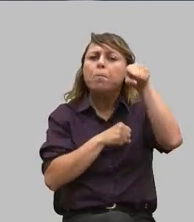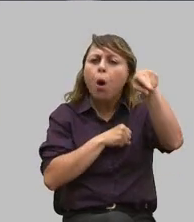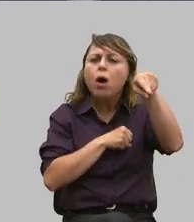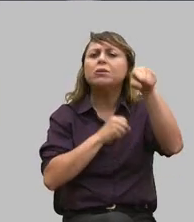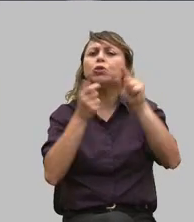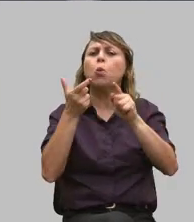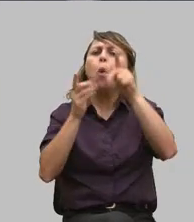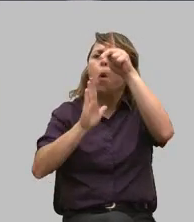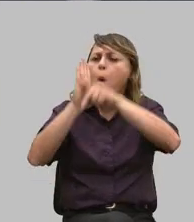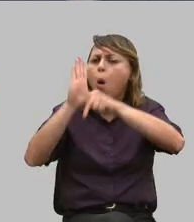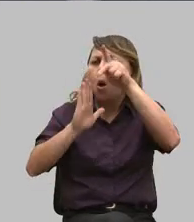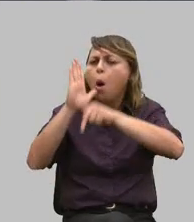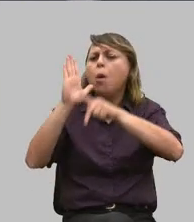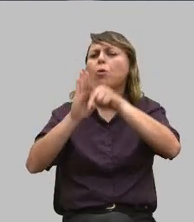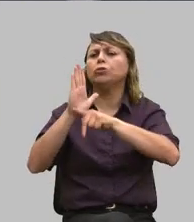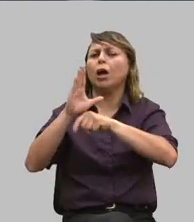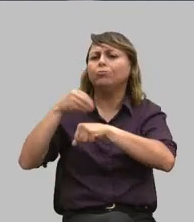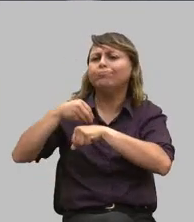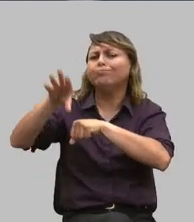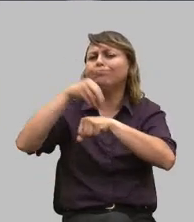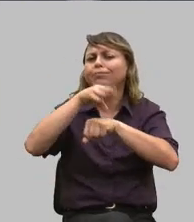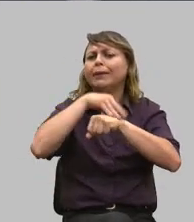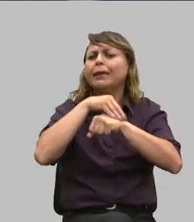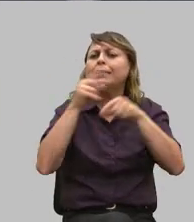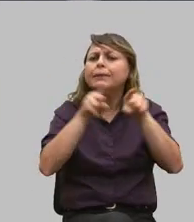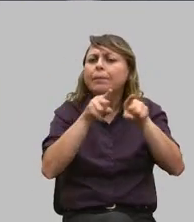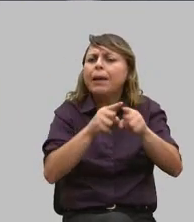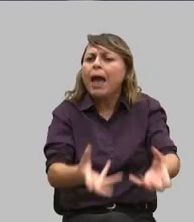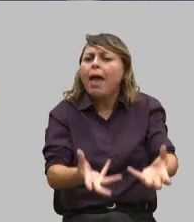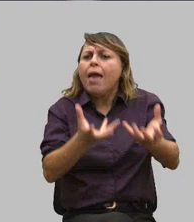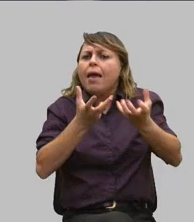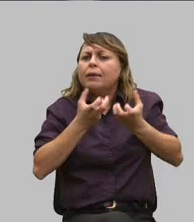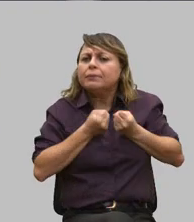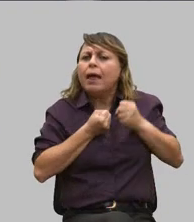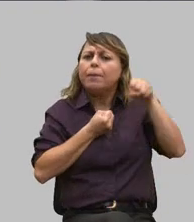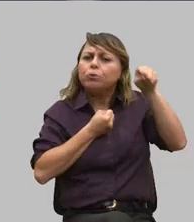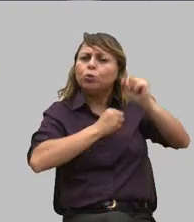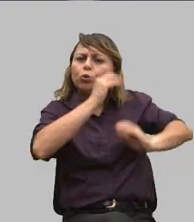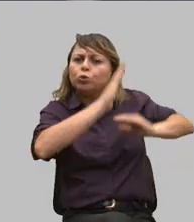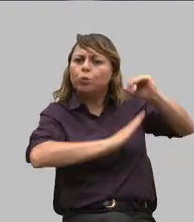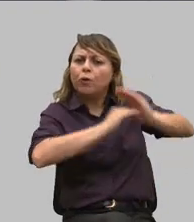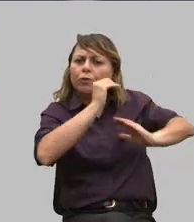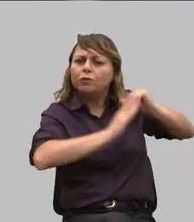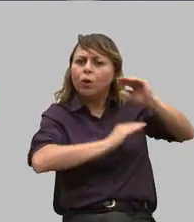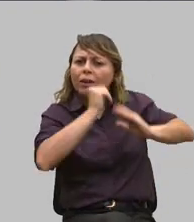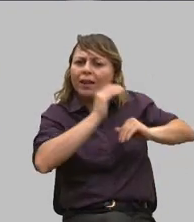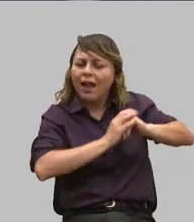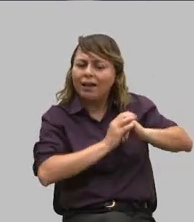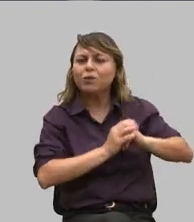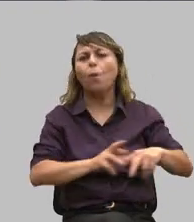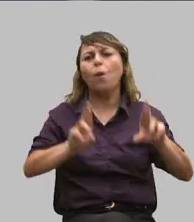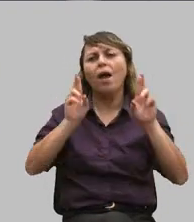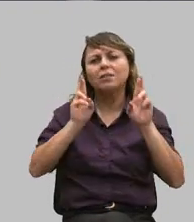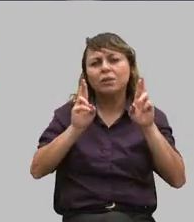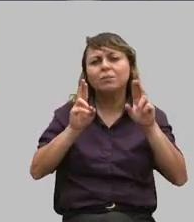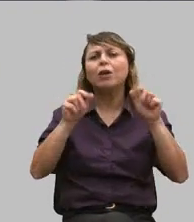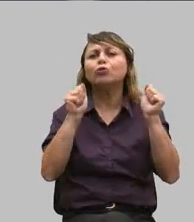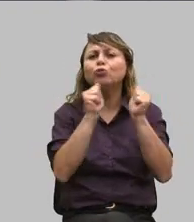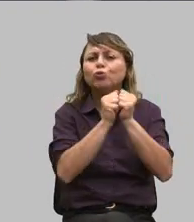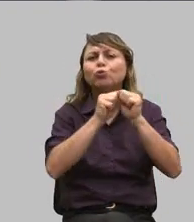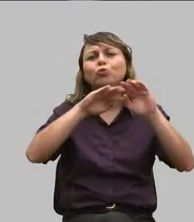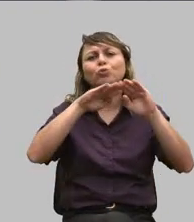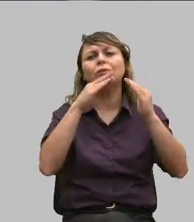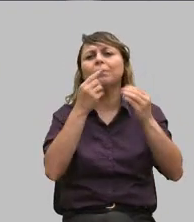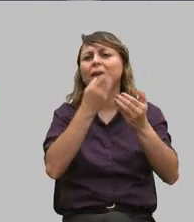projeto eh caia no coração de cada um desses profissionais que está na ponta né com as crianças